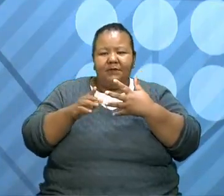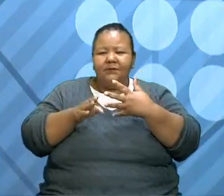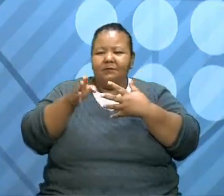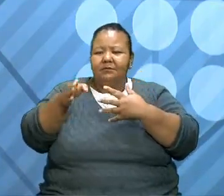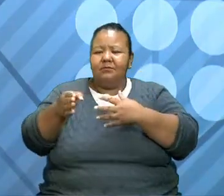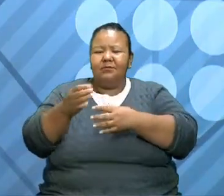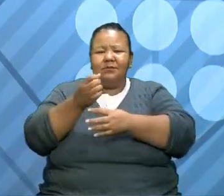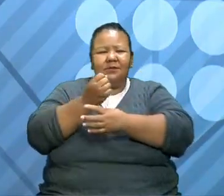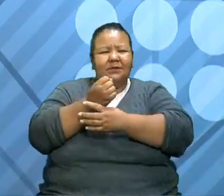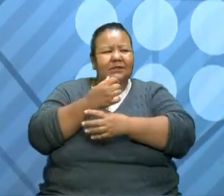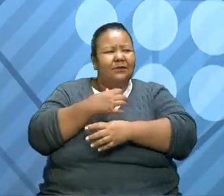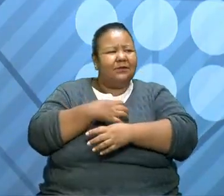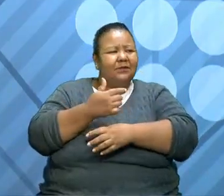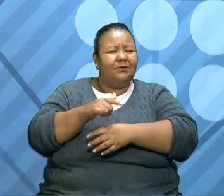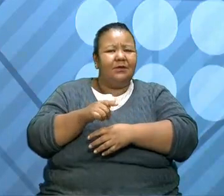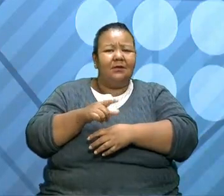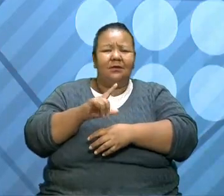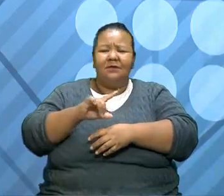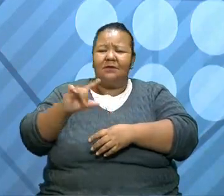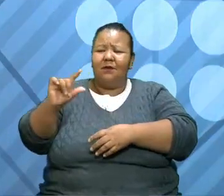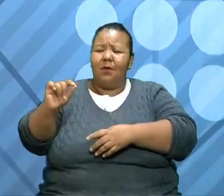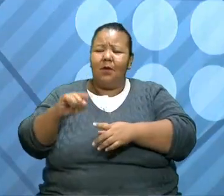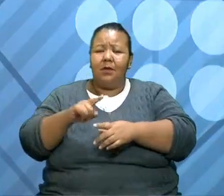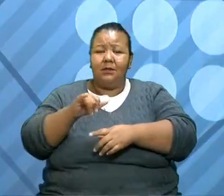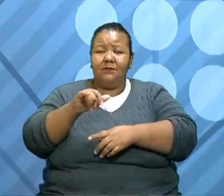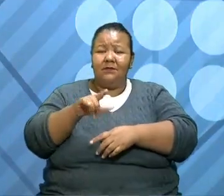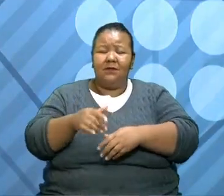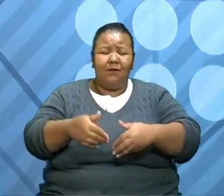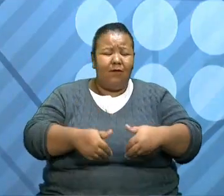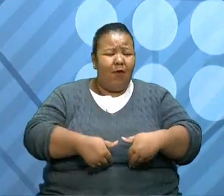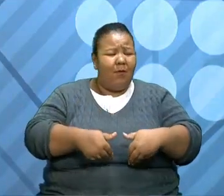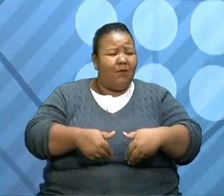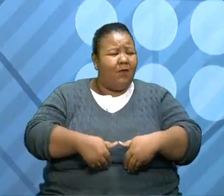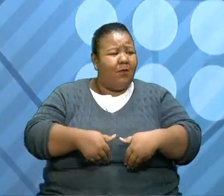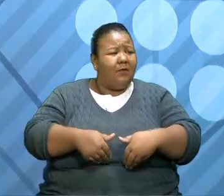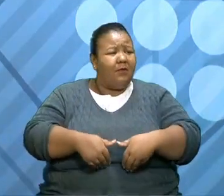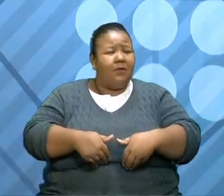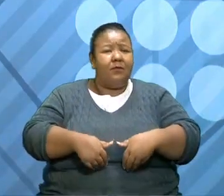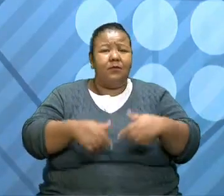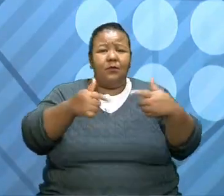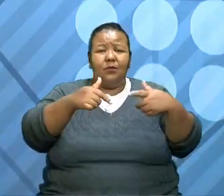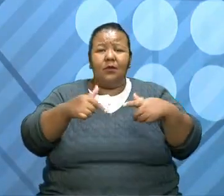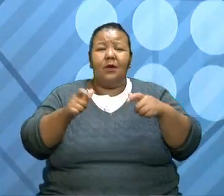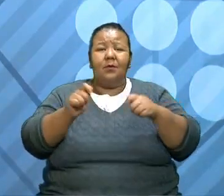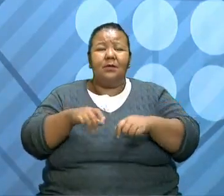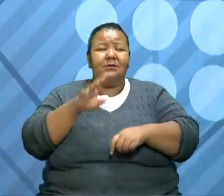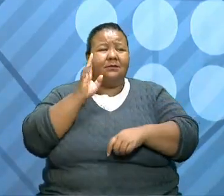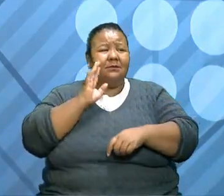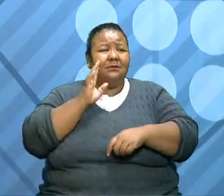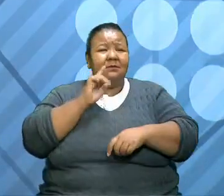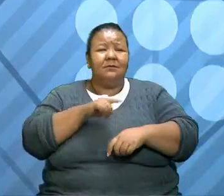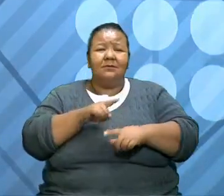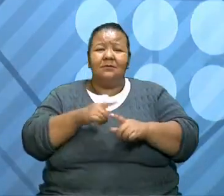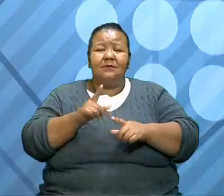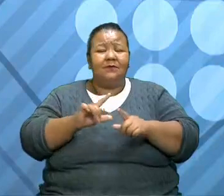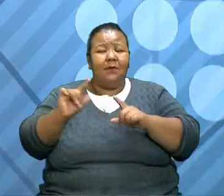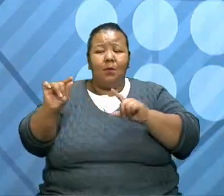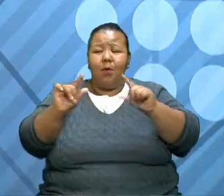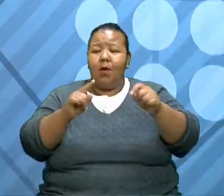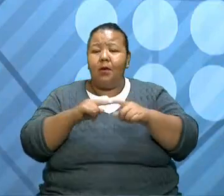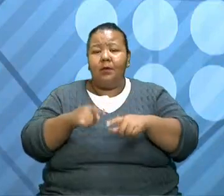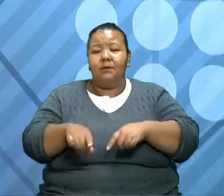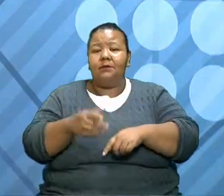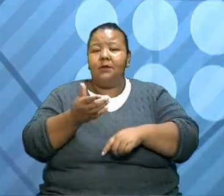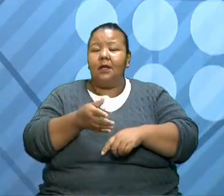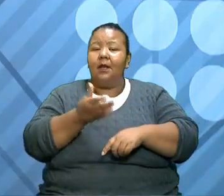vai embora. Se você tiver com muita, muita fome, e aí você está num lugar que pode estar divertido tudo, mas você está com muita fome, você vai embora porque você